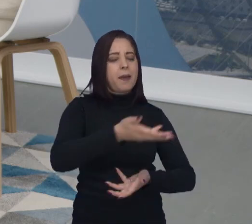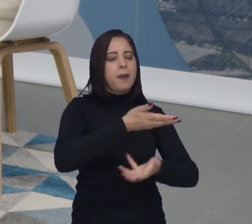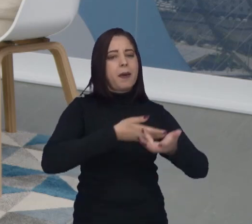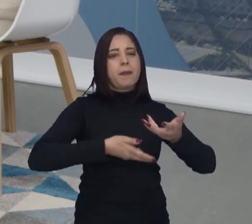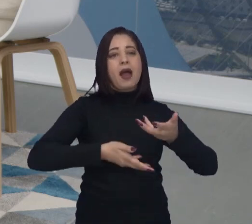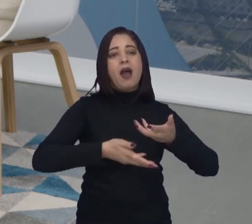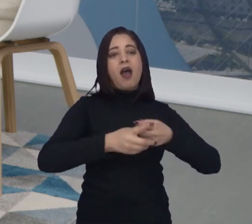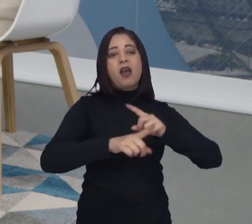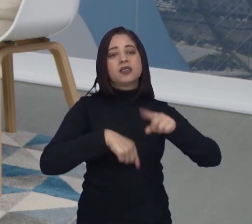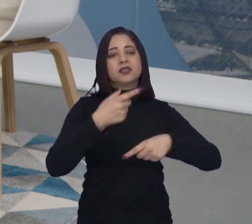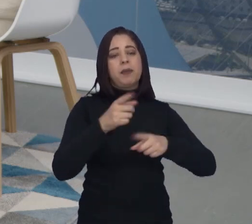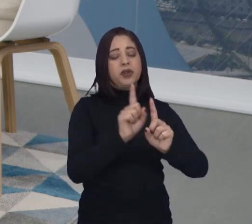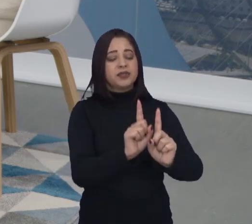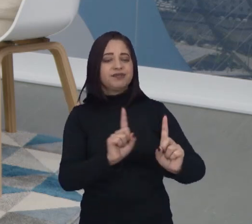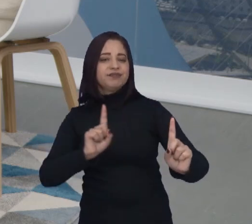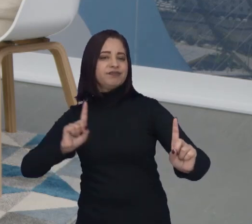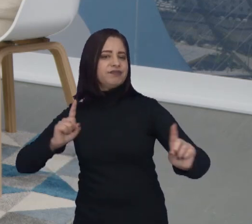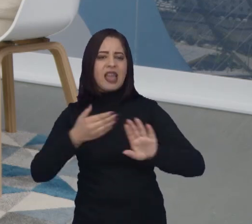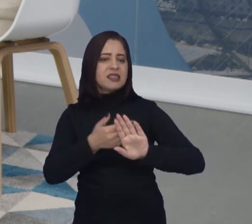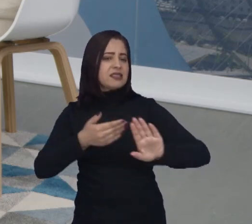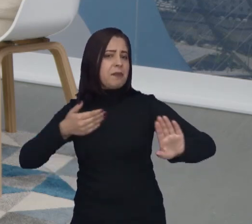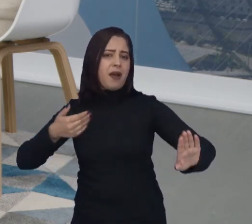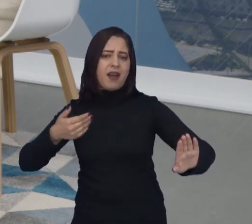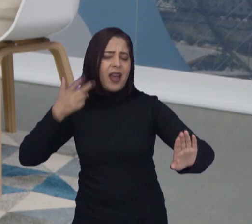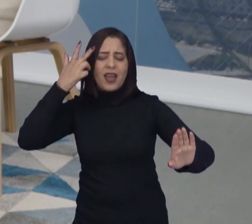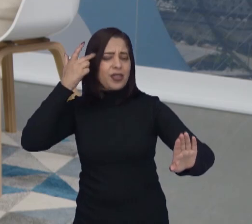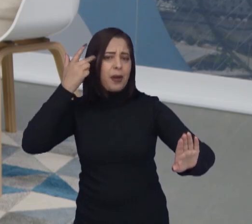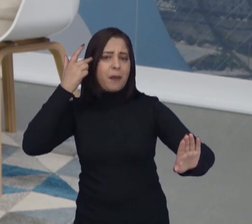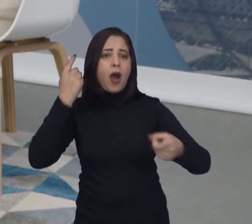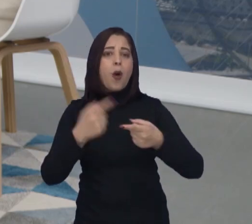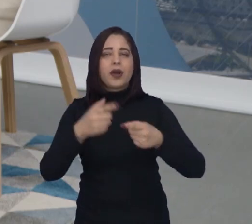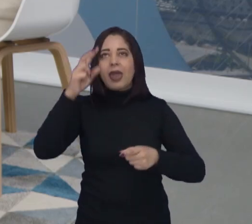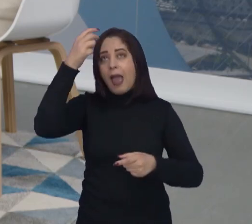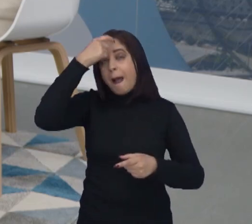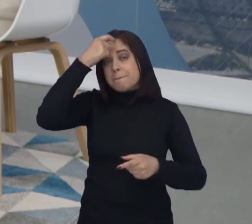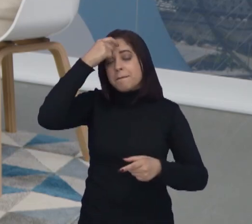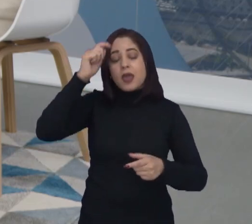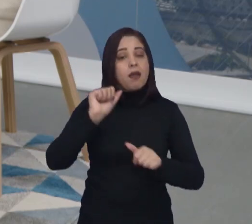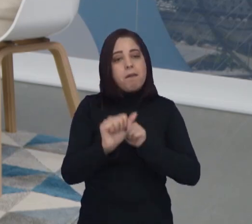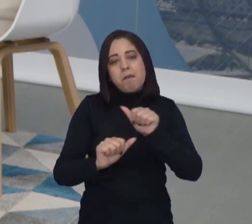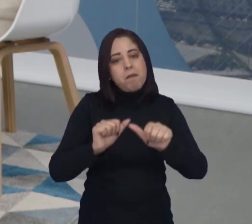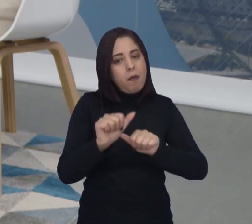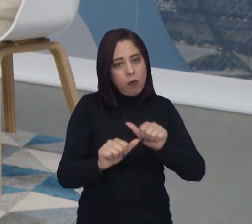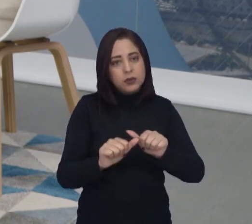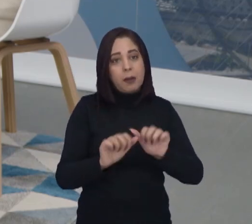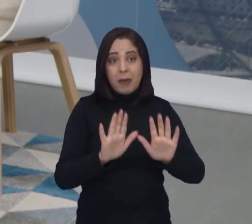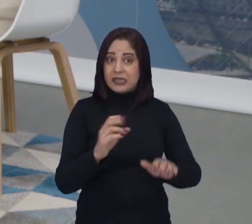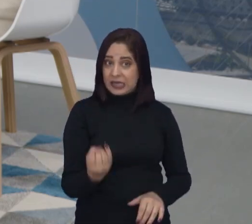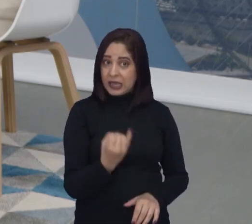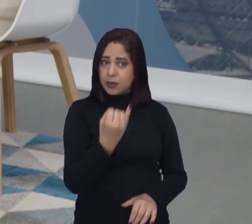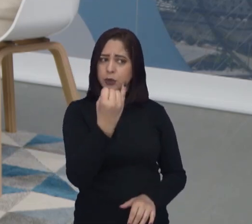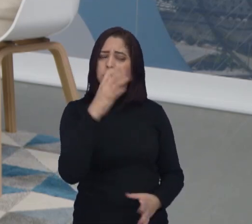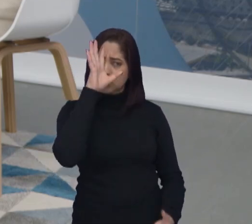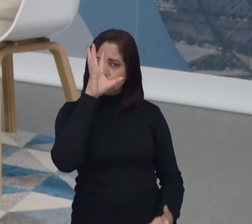que às vezes não está ali em sintonia com aquilo que você está buscando, e é importante saber lidar com tudo isso, né, entender que